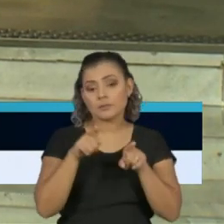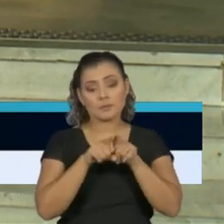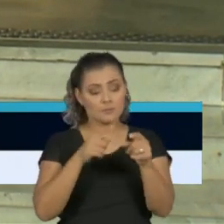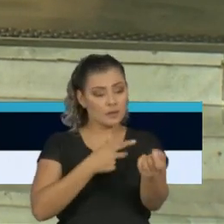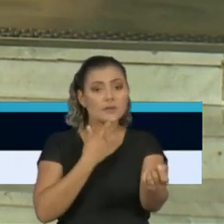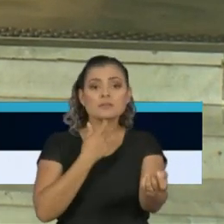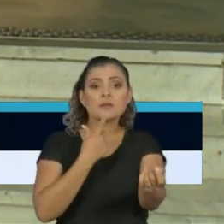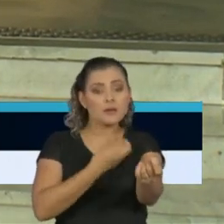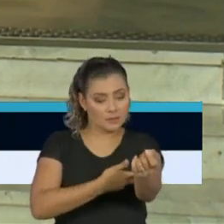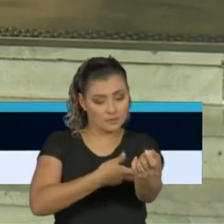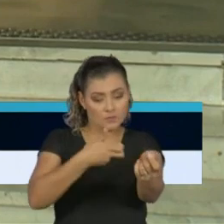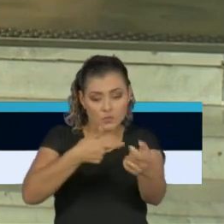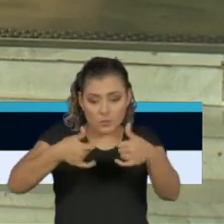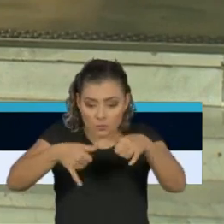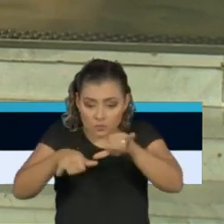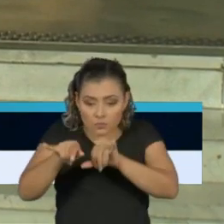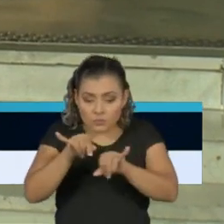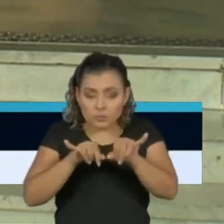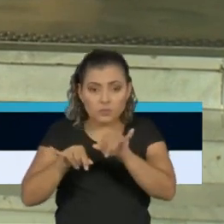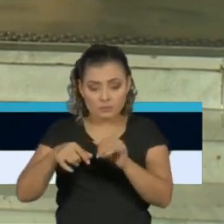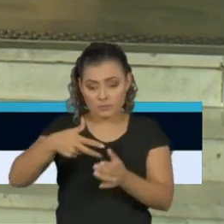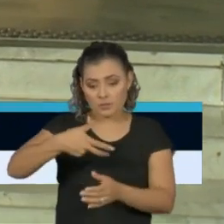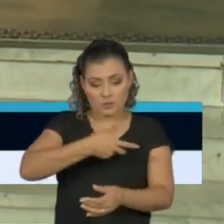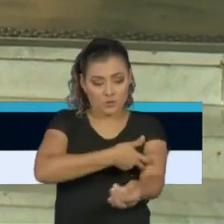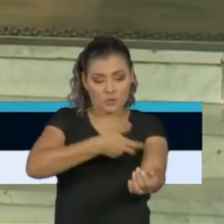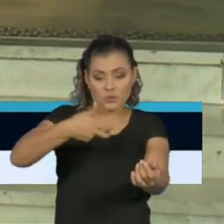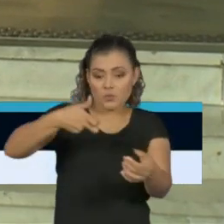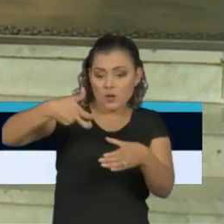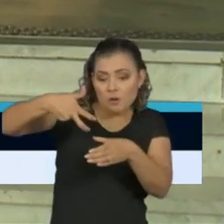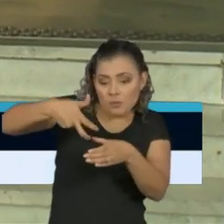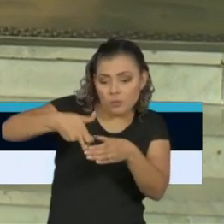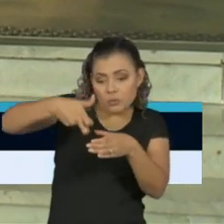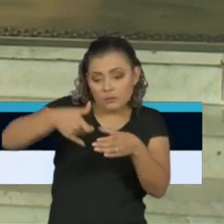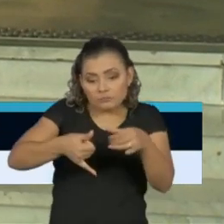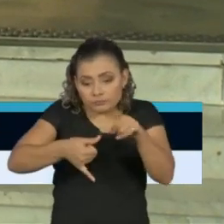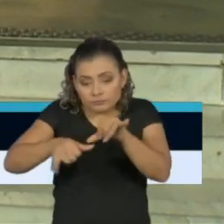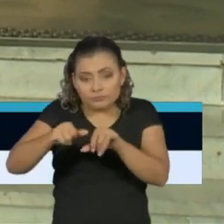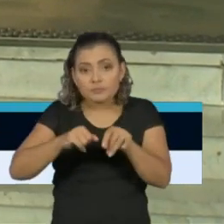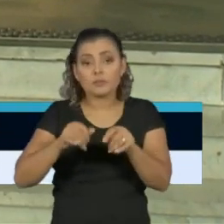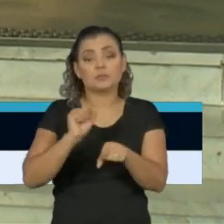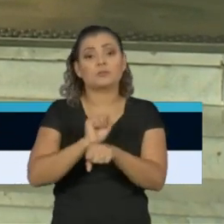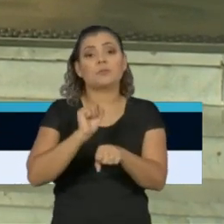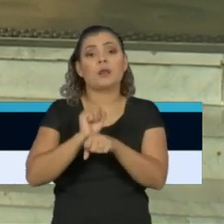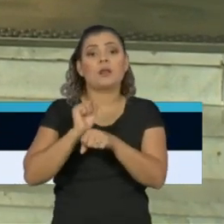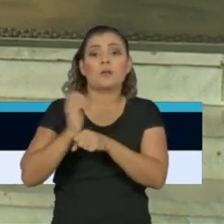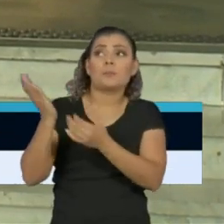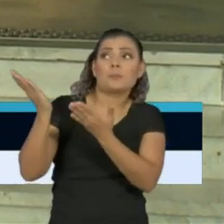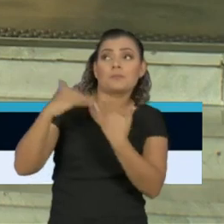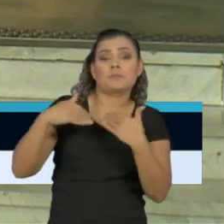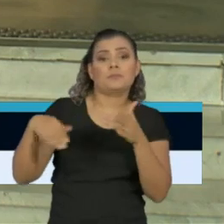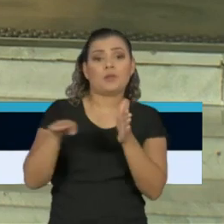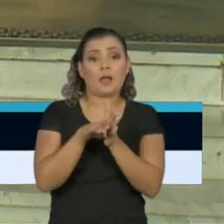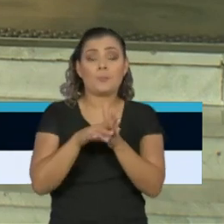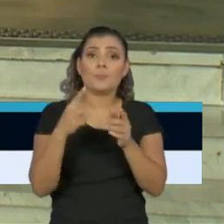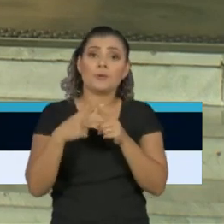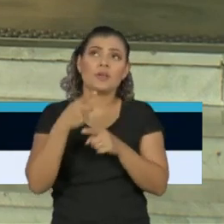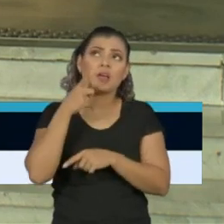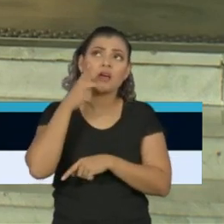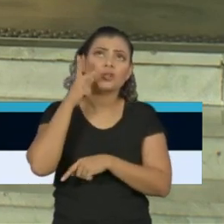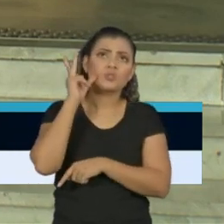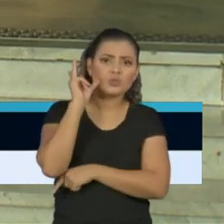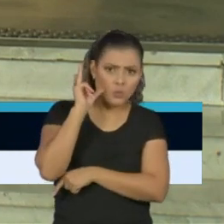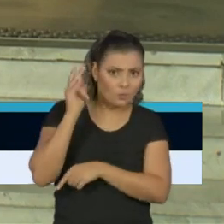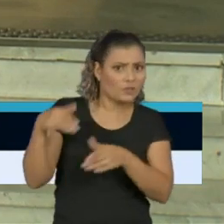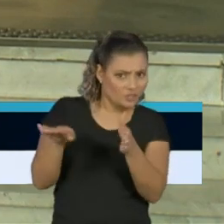nós estávamos esperando e comprando não conseguiu chegar até agora, estava sendo para anteontem